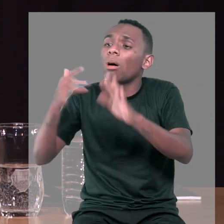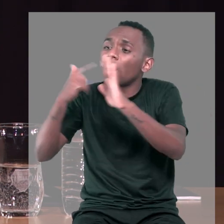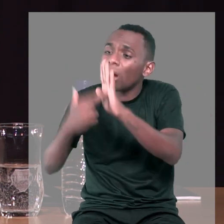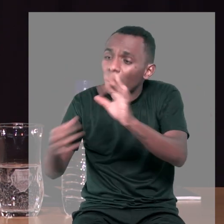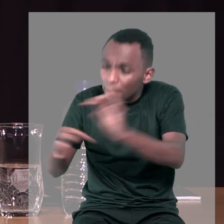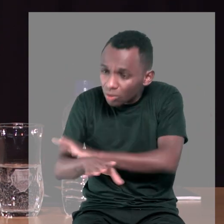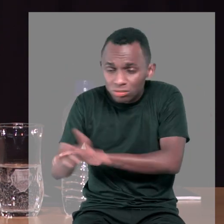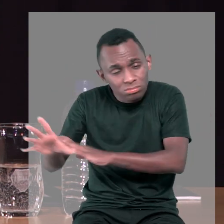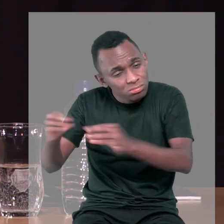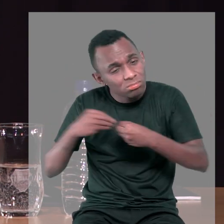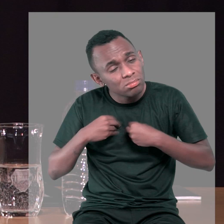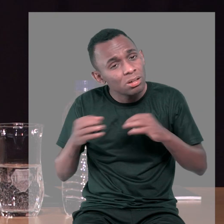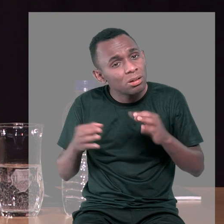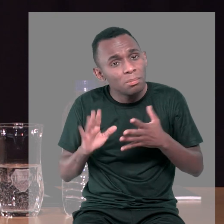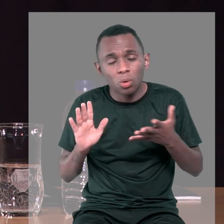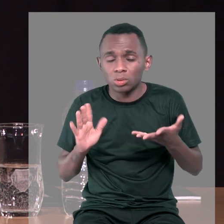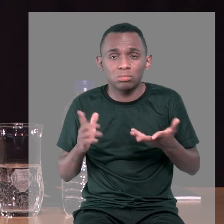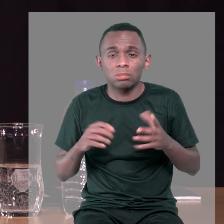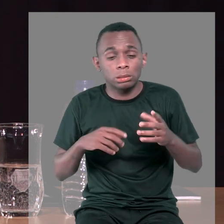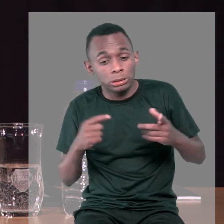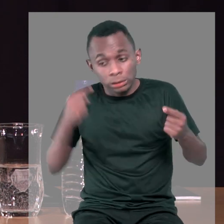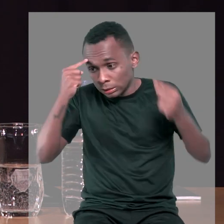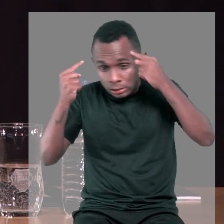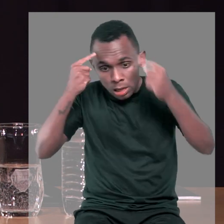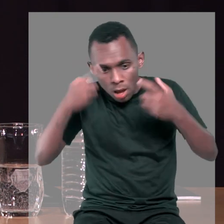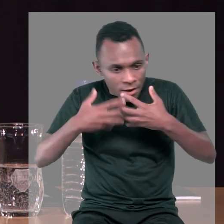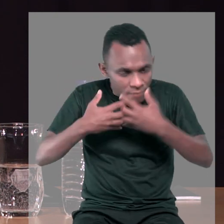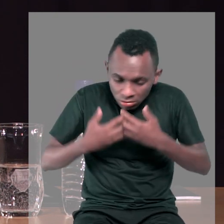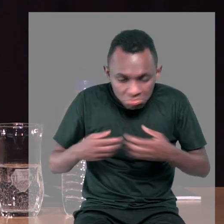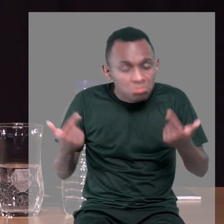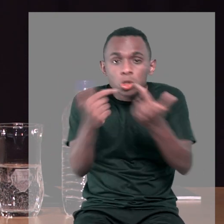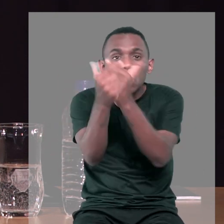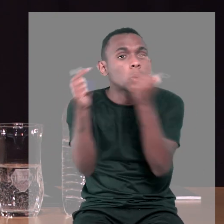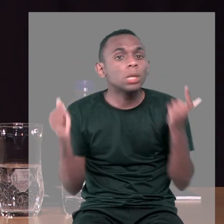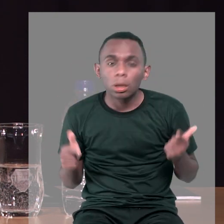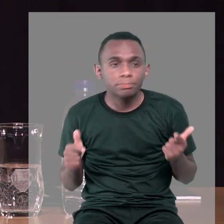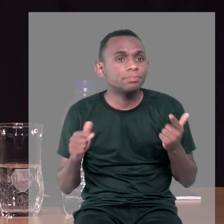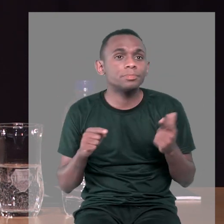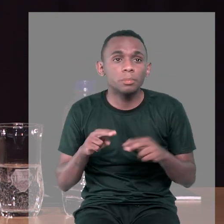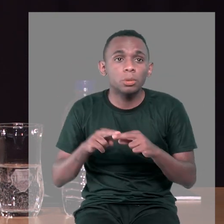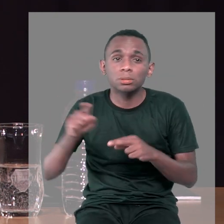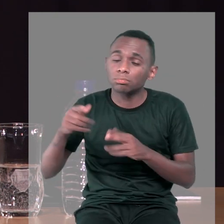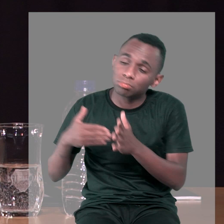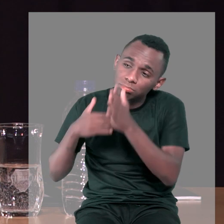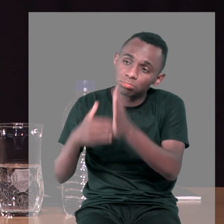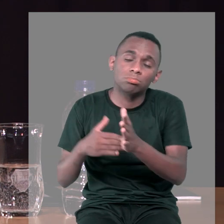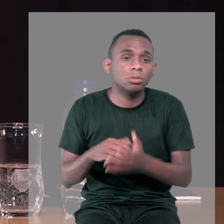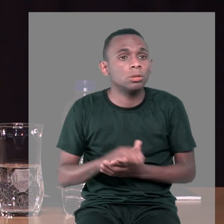isso Arendt pode dizer, em um outro livro, em Origens do Totalitarismo, num capítulo que foi